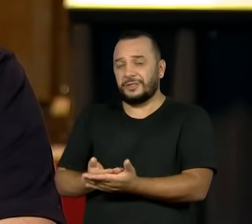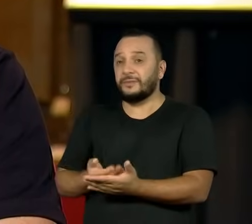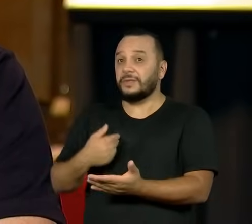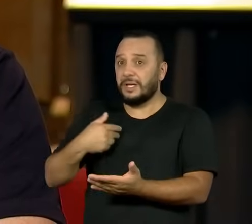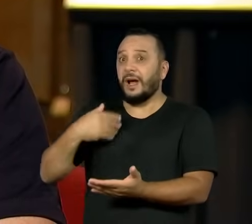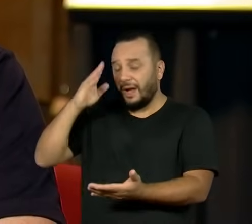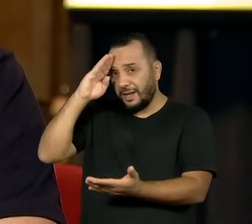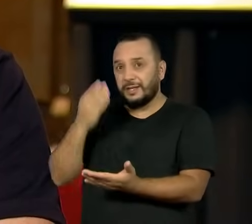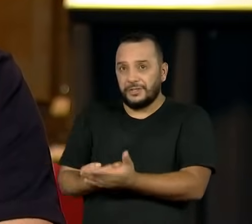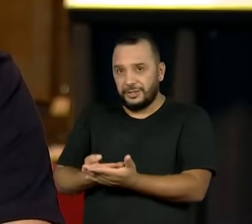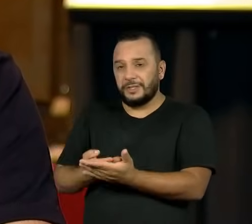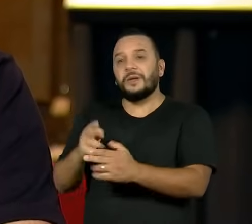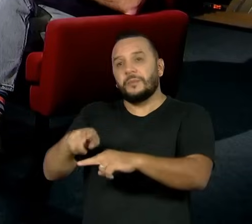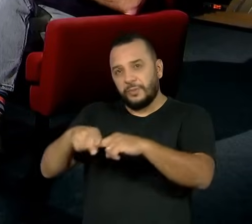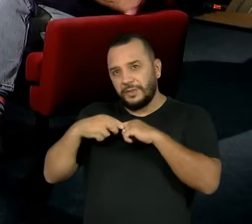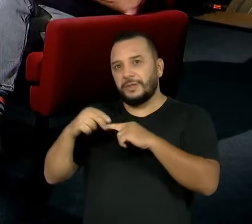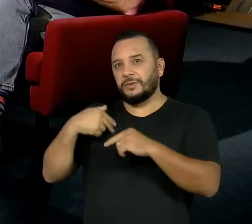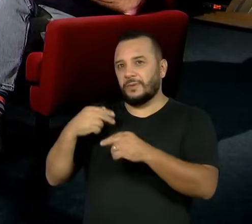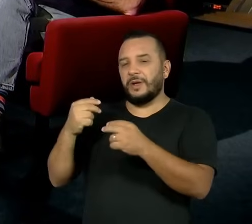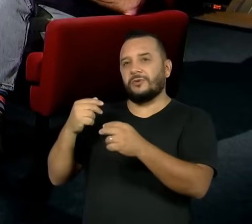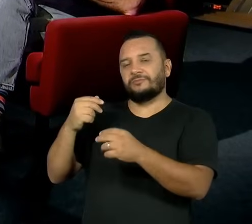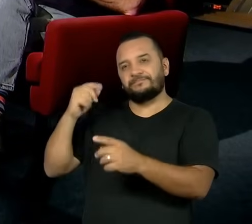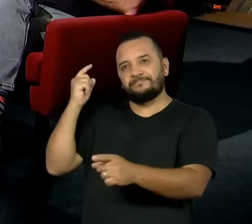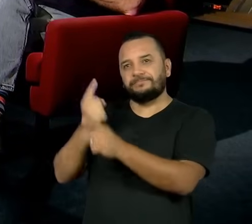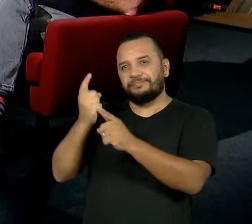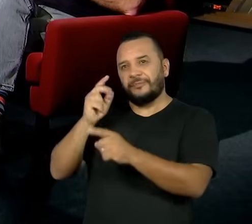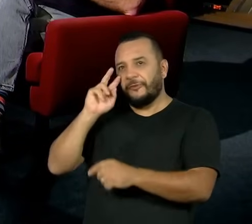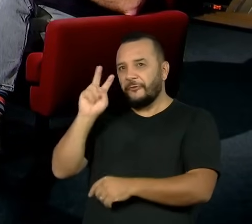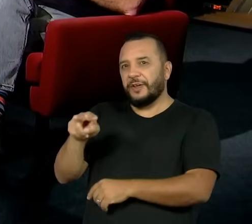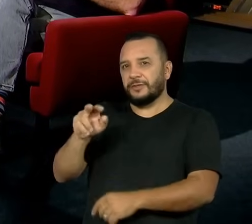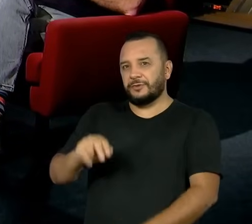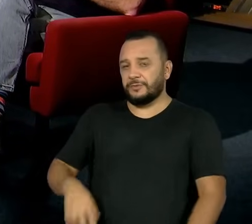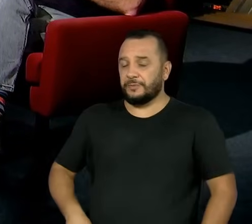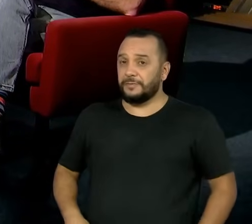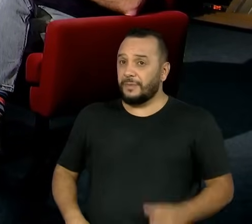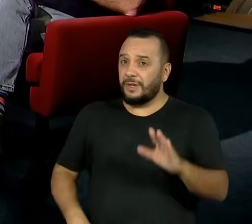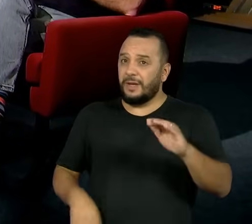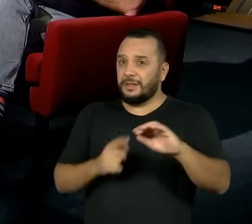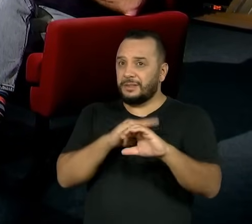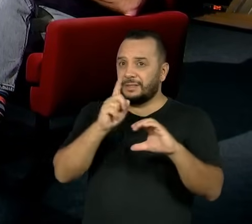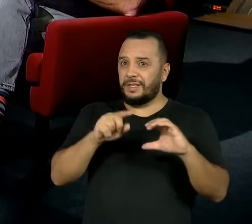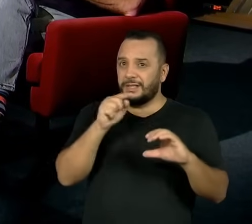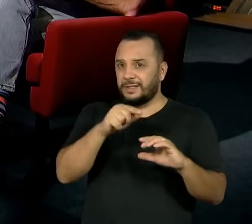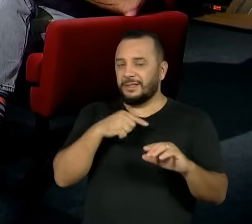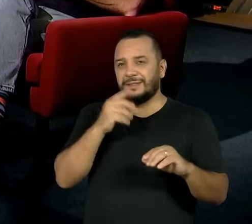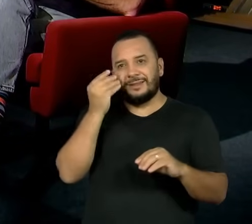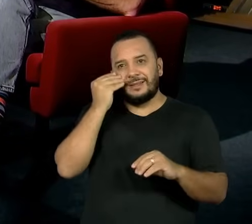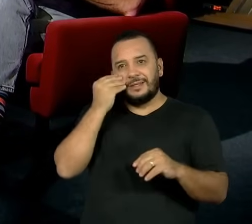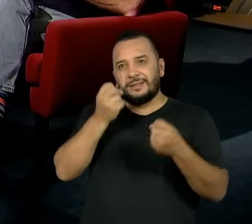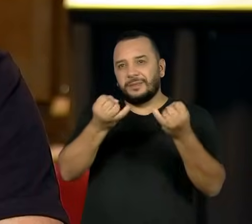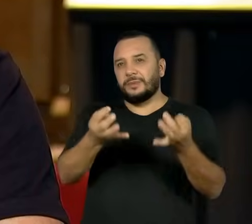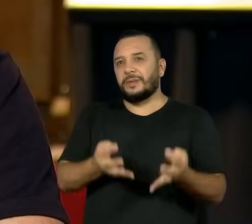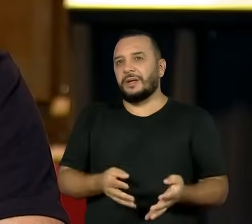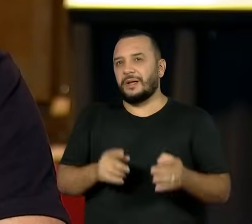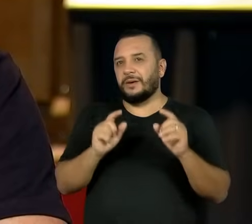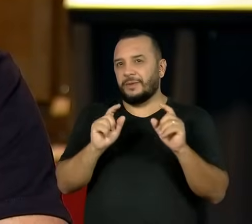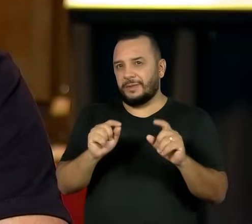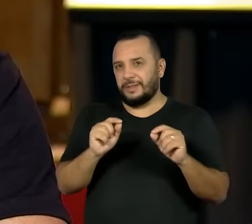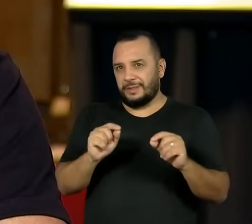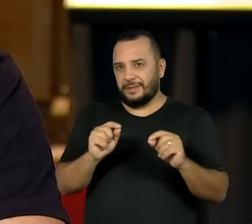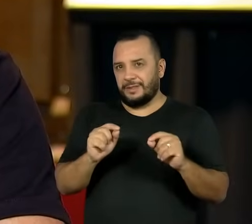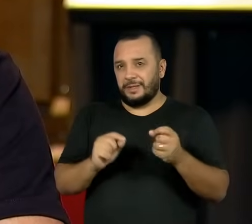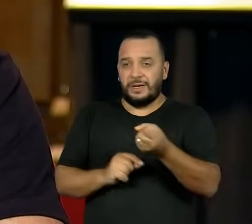crê para você ver. O que a ciência tem tentado fazer, talvez, é descrever